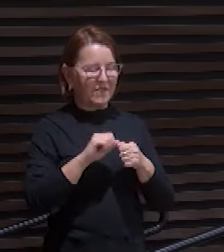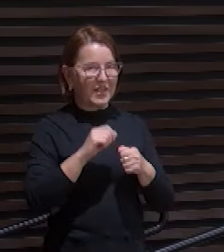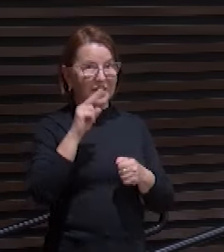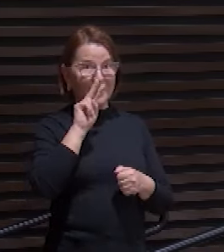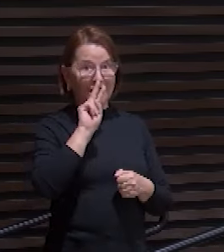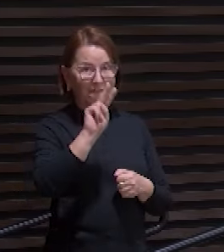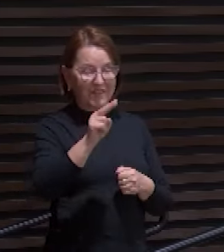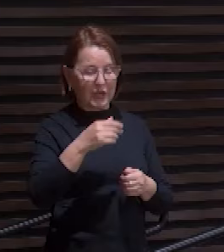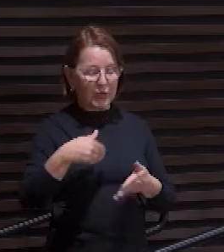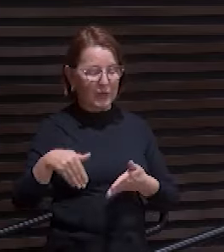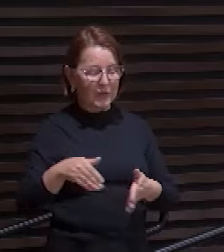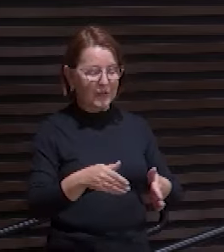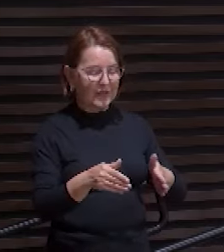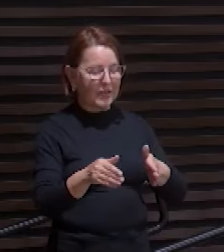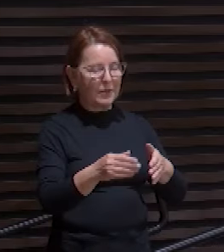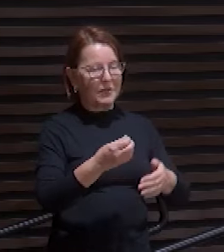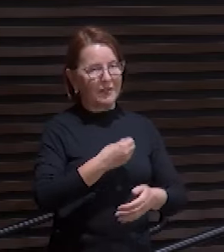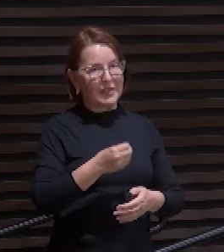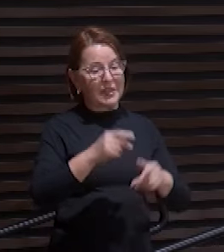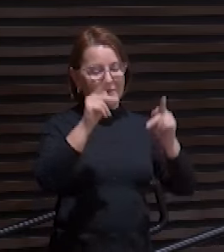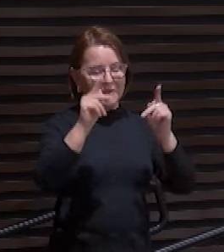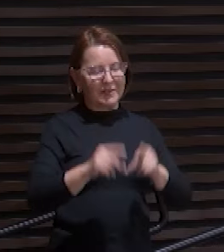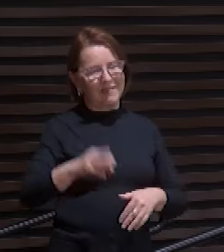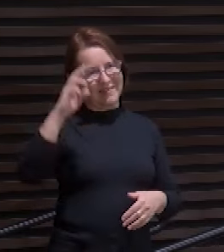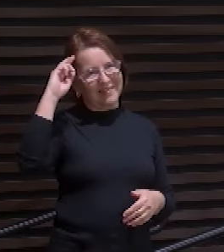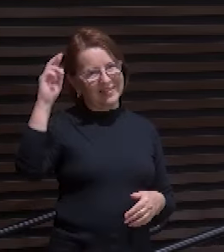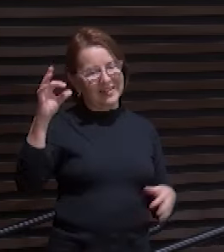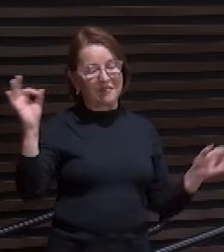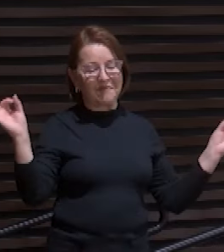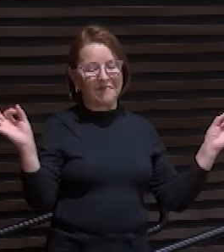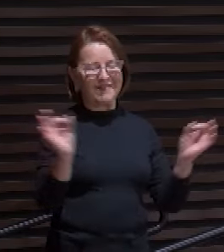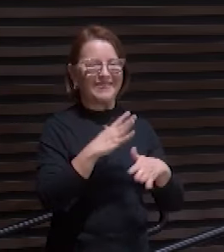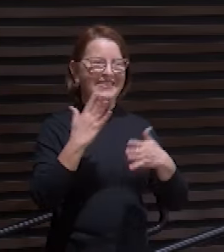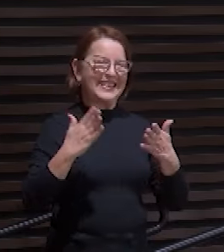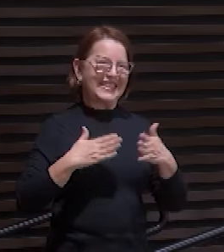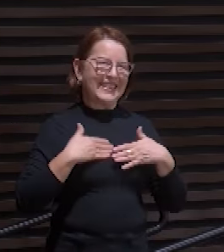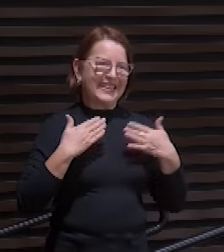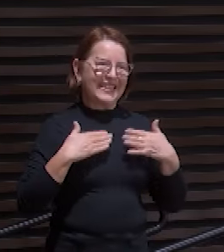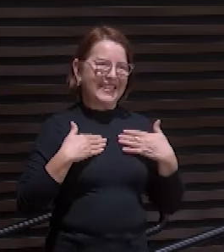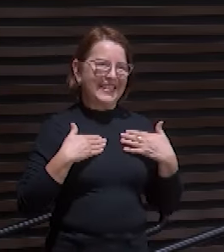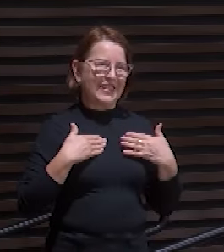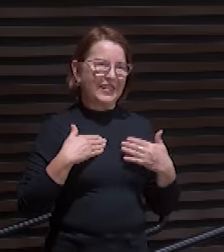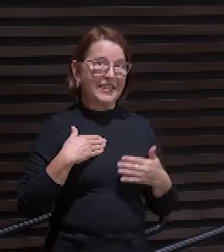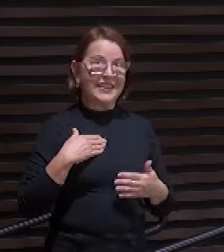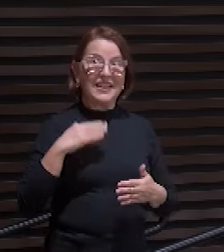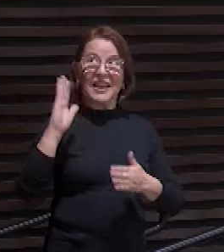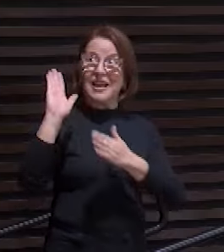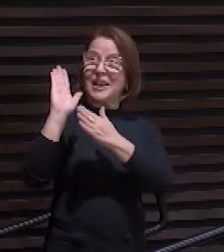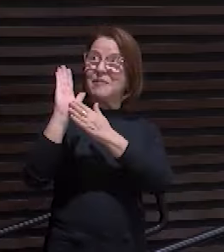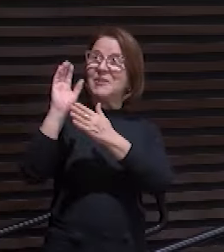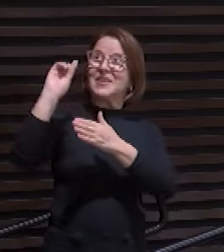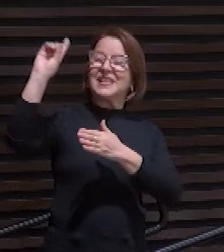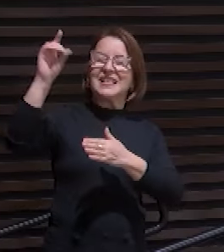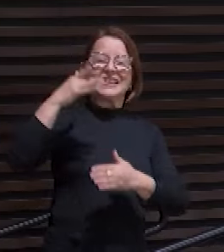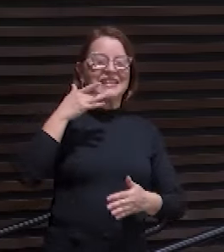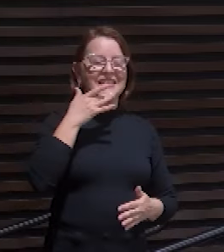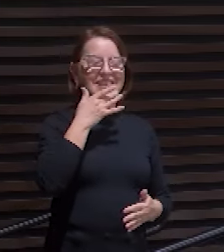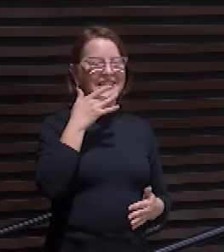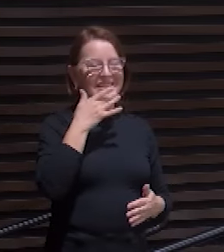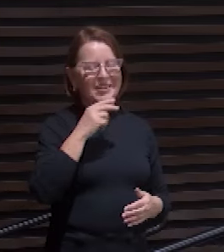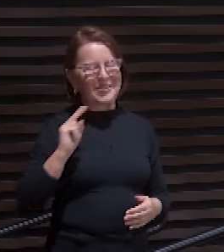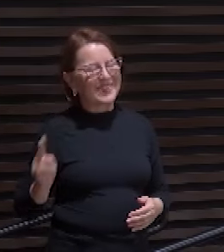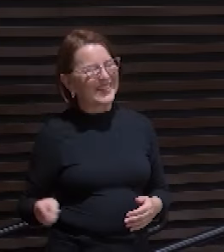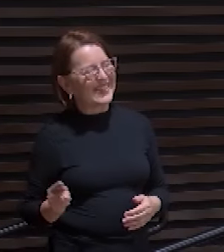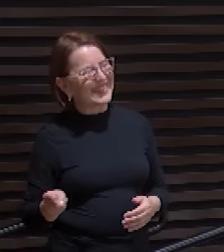na presença do Senhor, a plenitude de alegria, e a destra dele, delícias